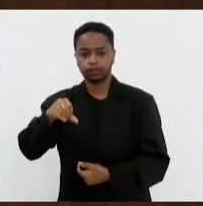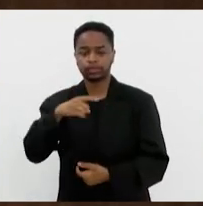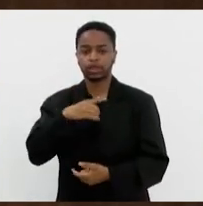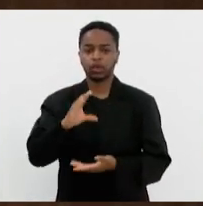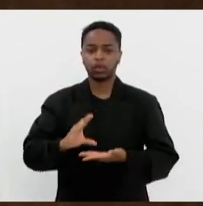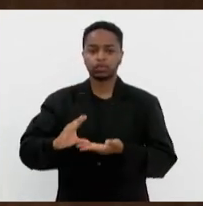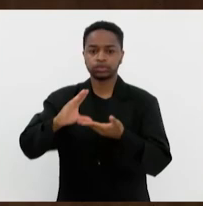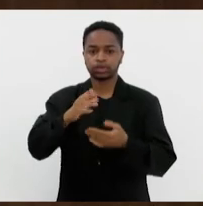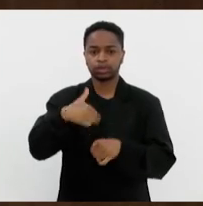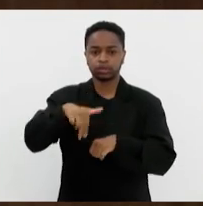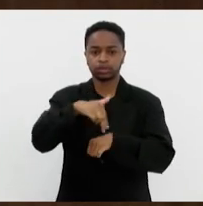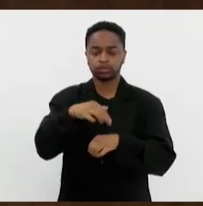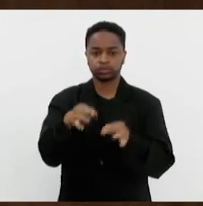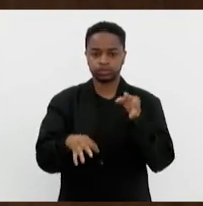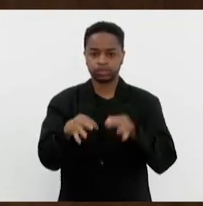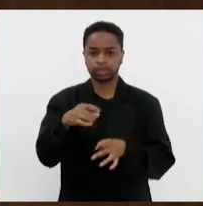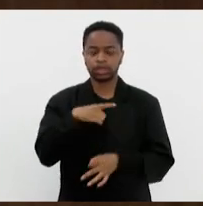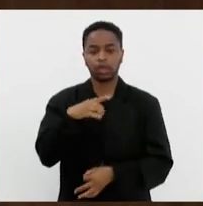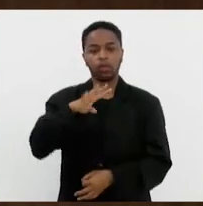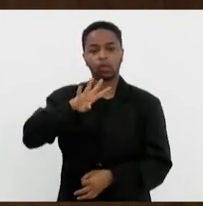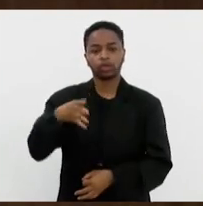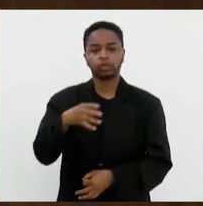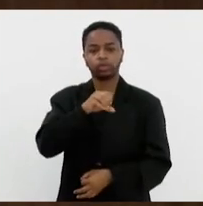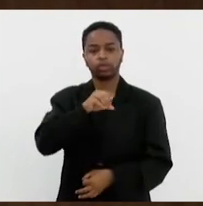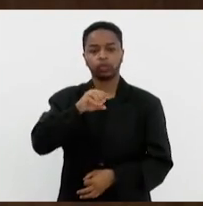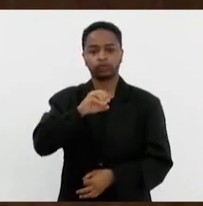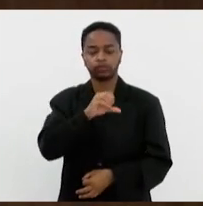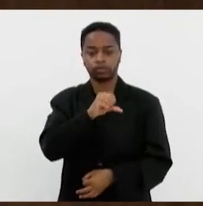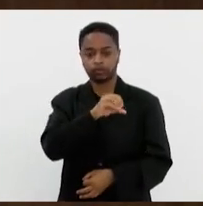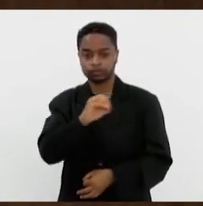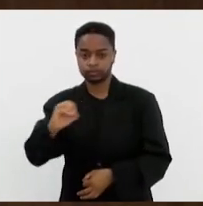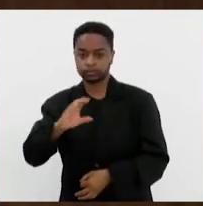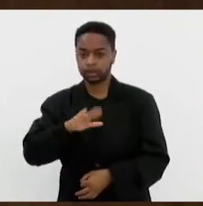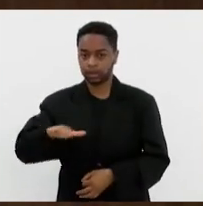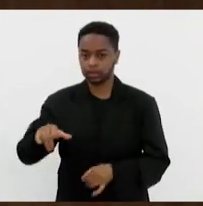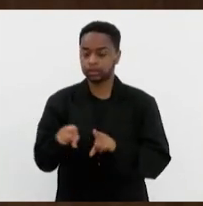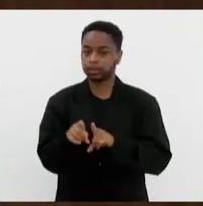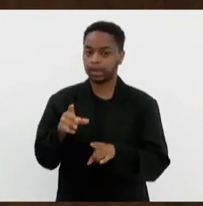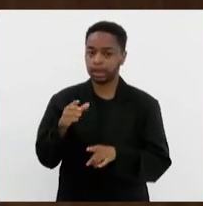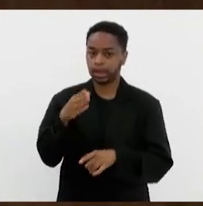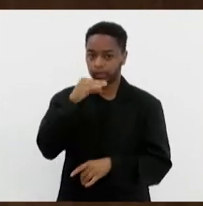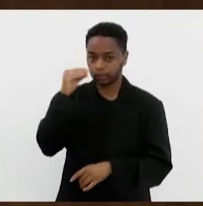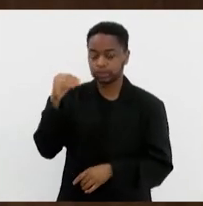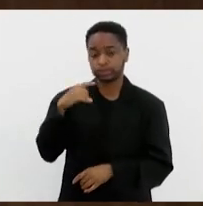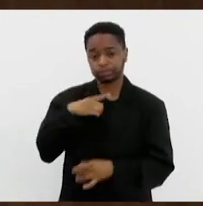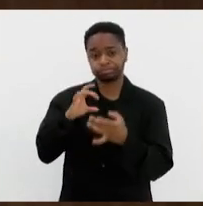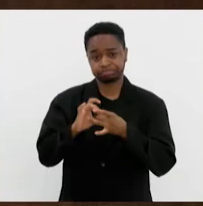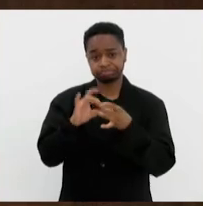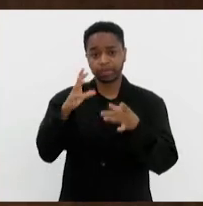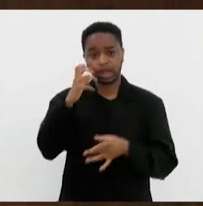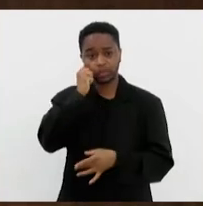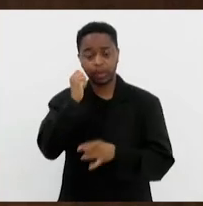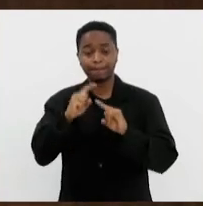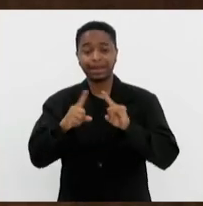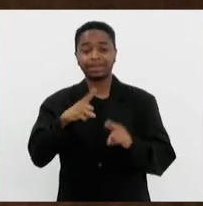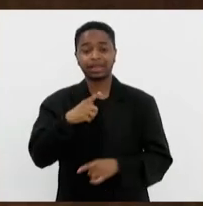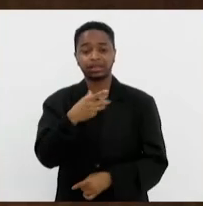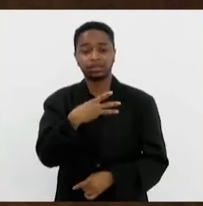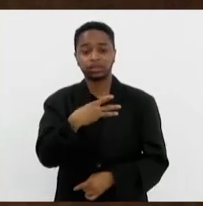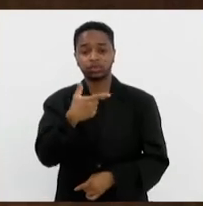Nacional de Justiça, mais de 4.900 crianças e adolescentes estão aptos à adoção, sendo que existe mais de 32